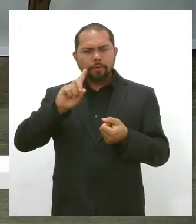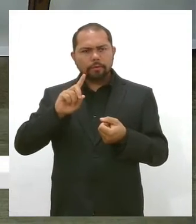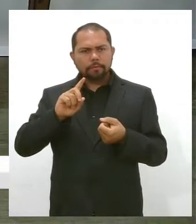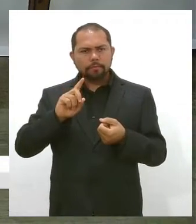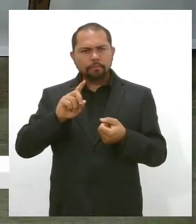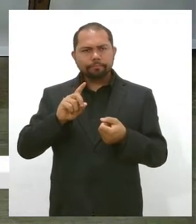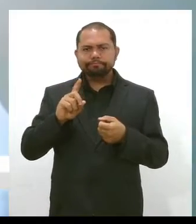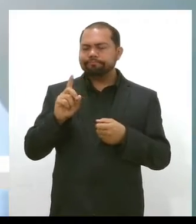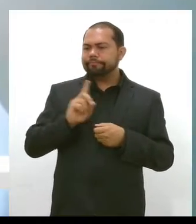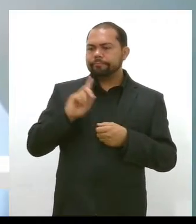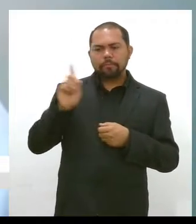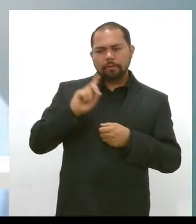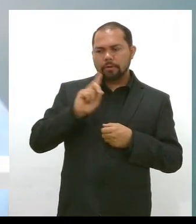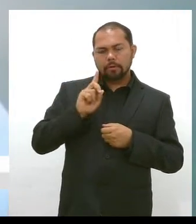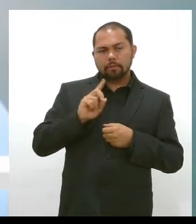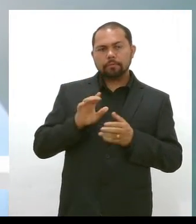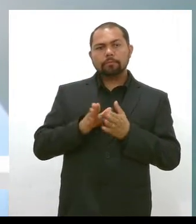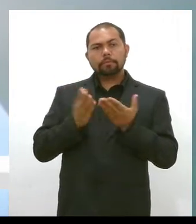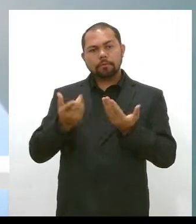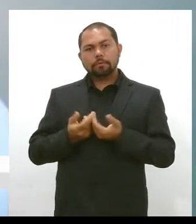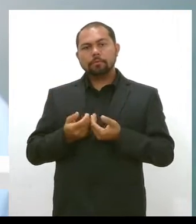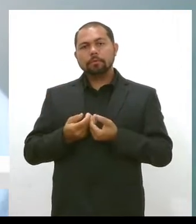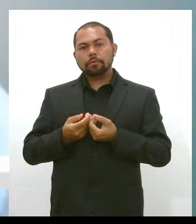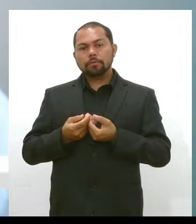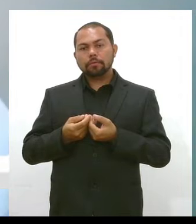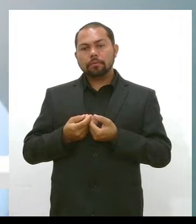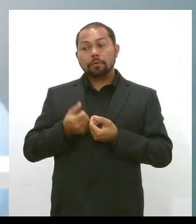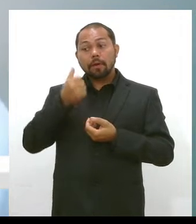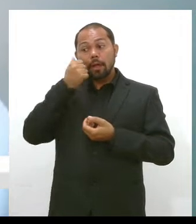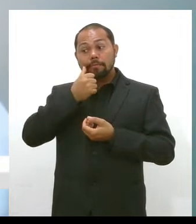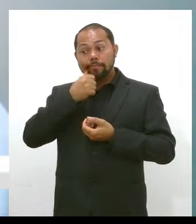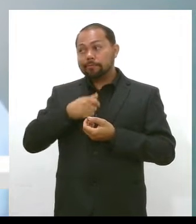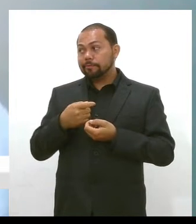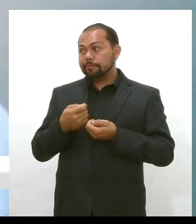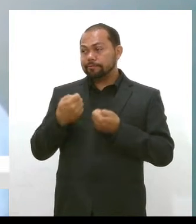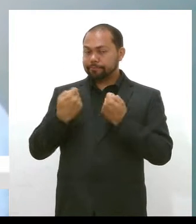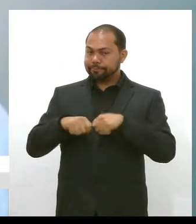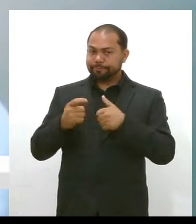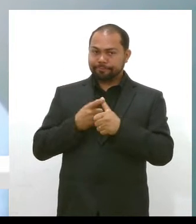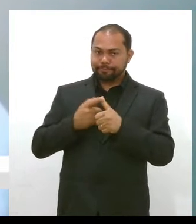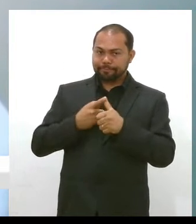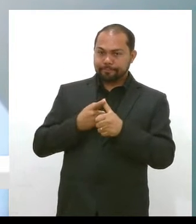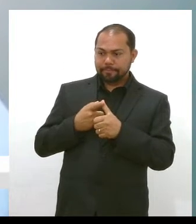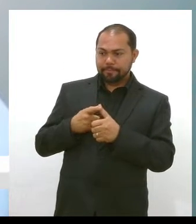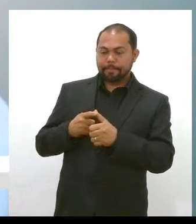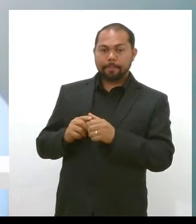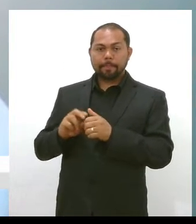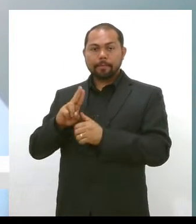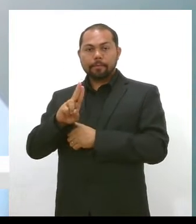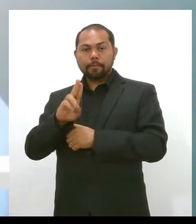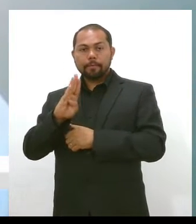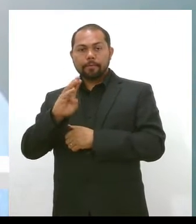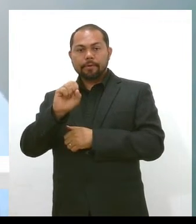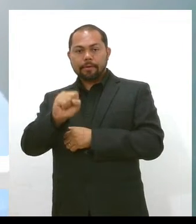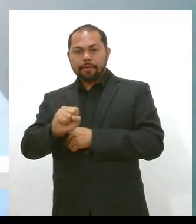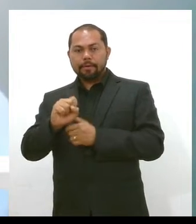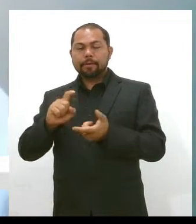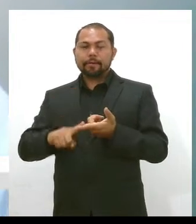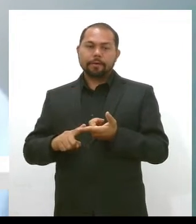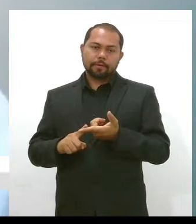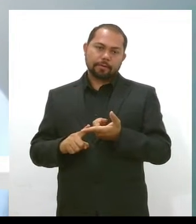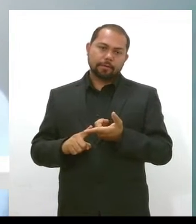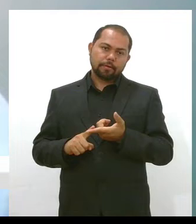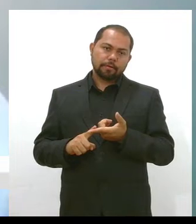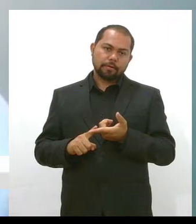Então, como eu falei, a mulher tem que primeiro ela passar na unidade básica de saúde, né?